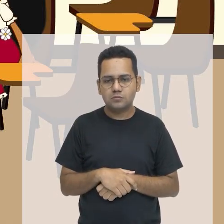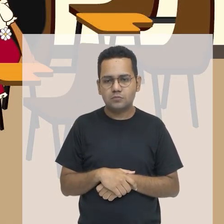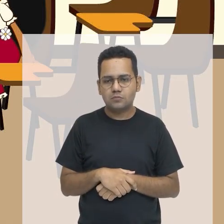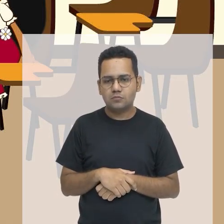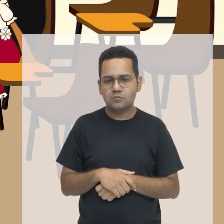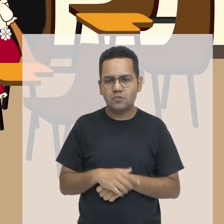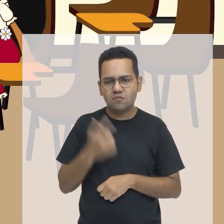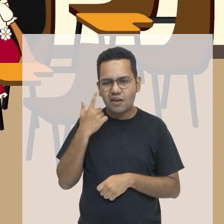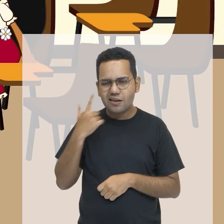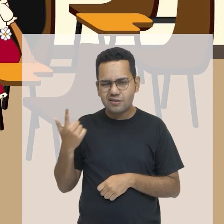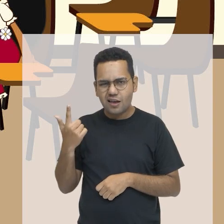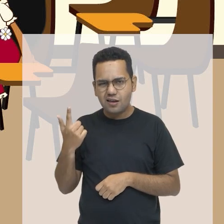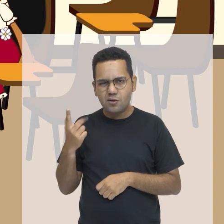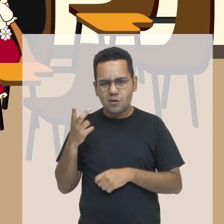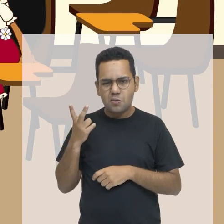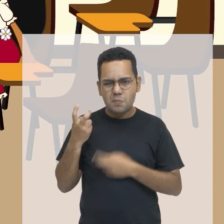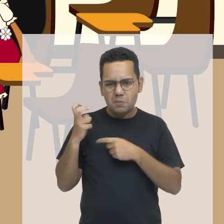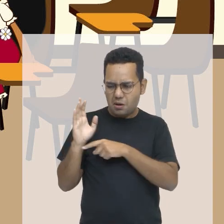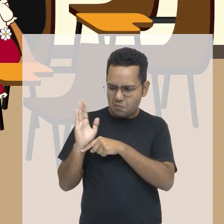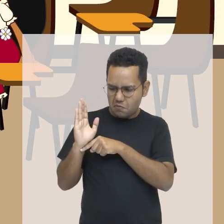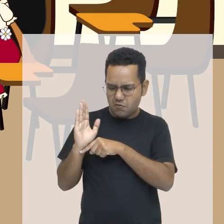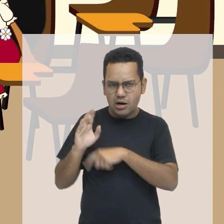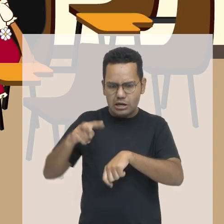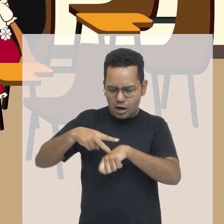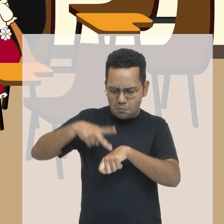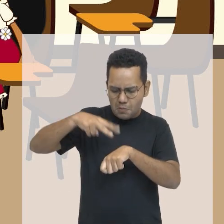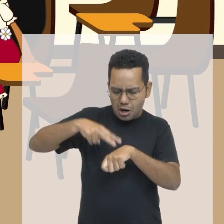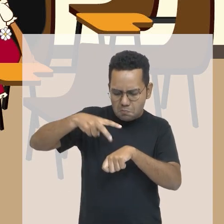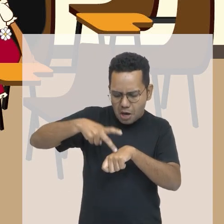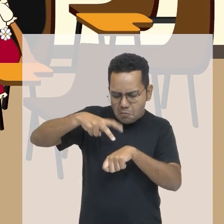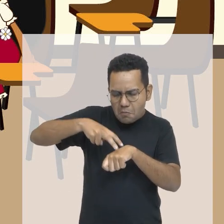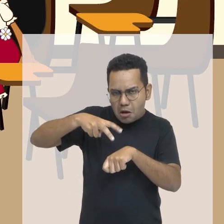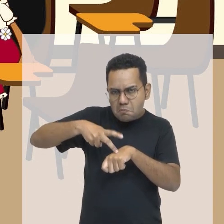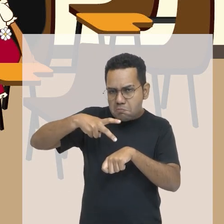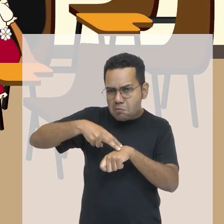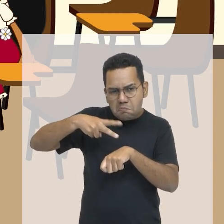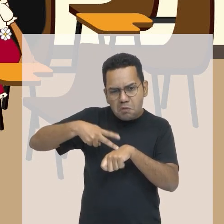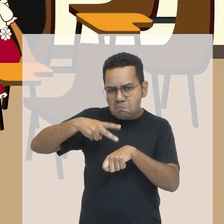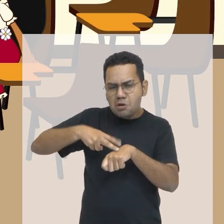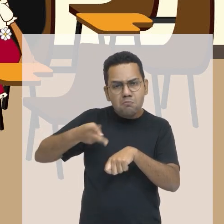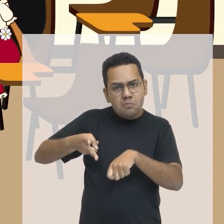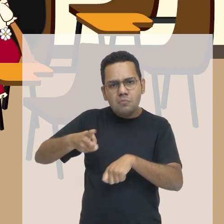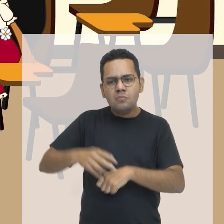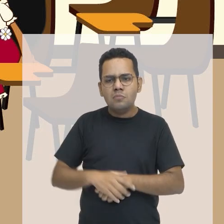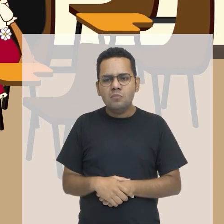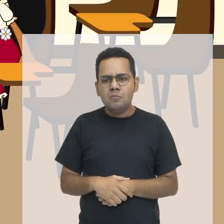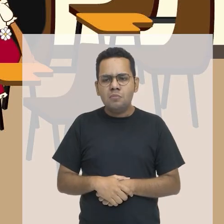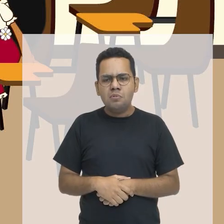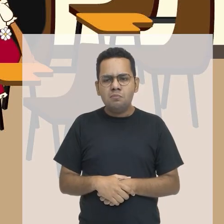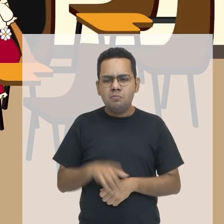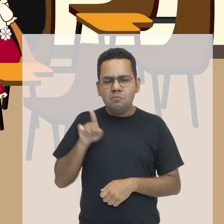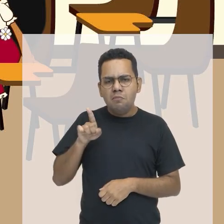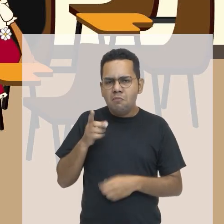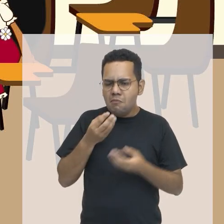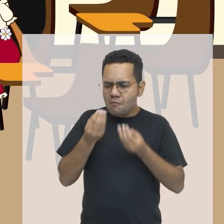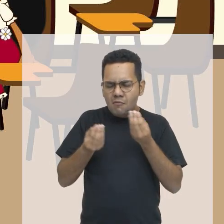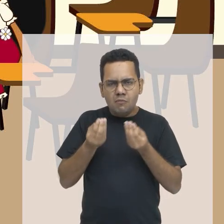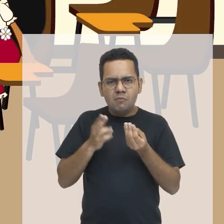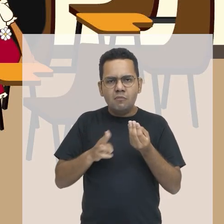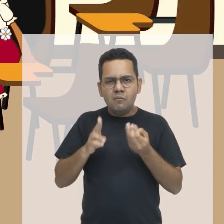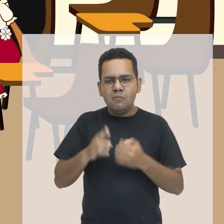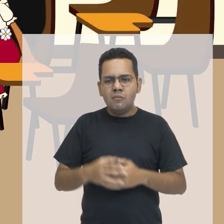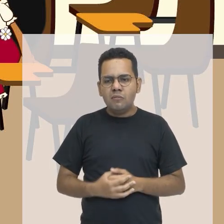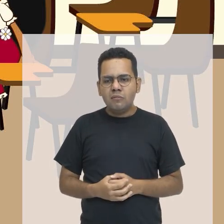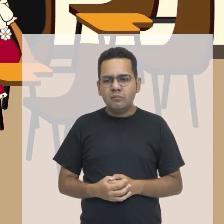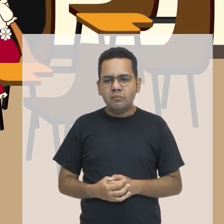batendo o pé, né, incansavelmente ali. O que indica isso, né? Foot tapping. Quando que eu utilizo? Pode indicar, então até que eu utilizo